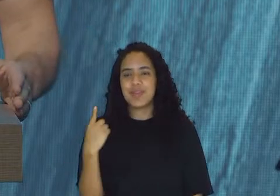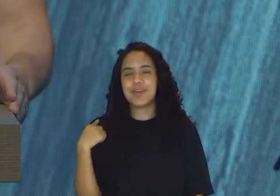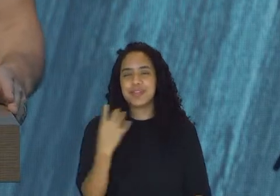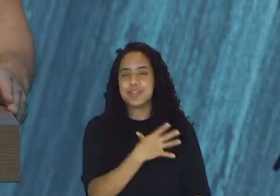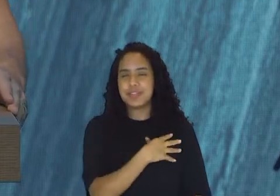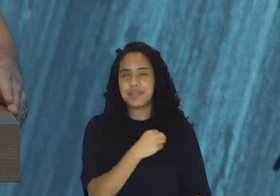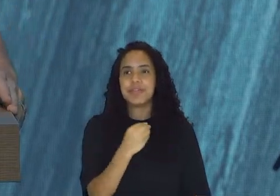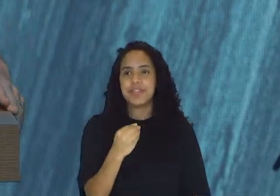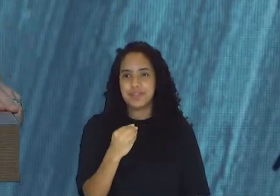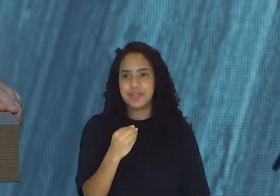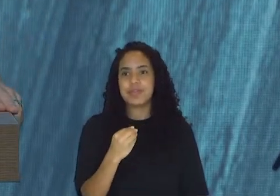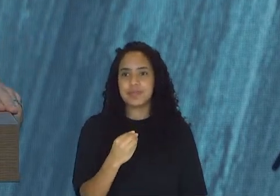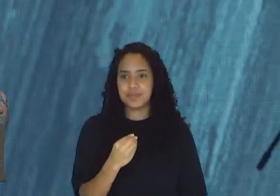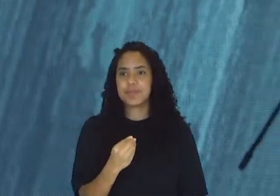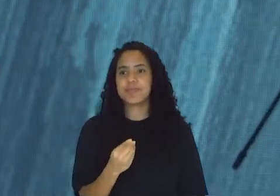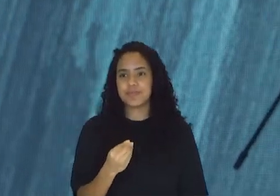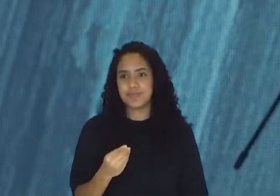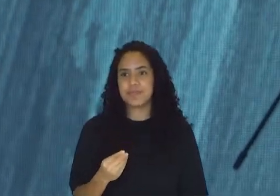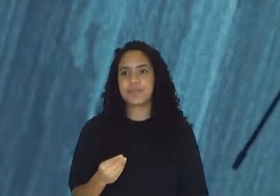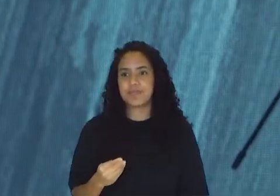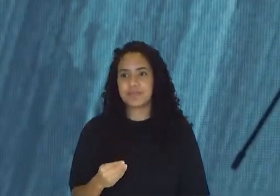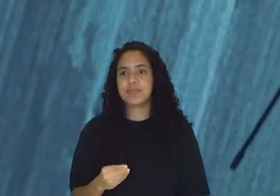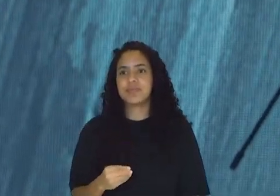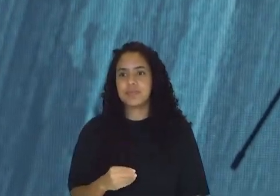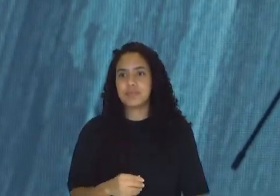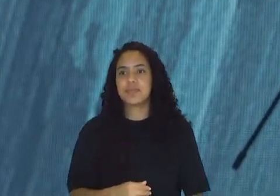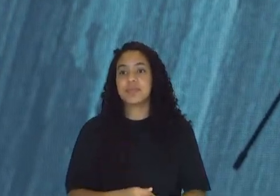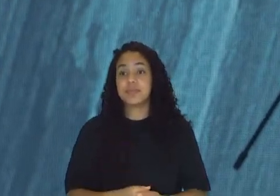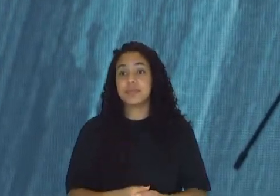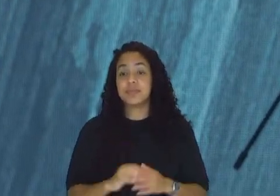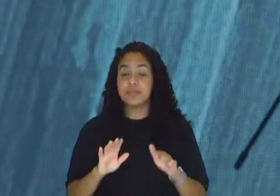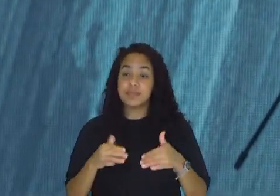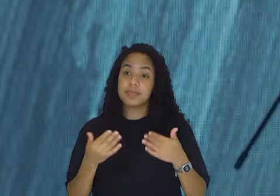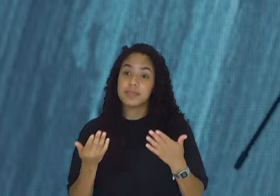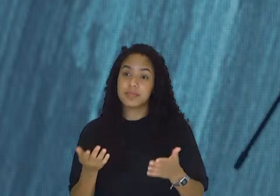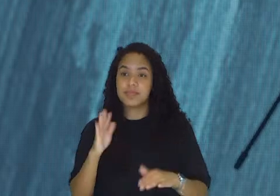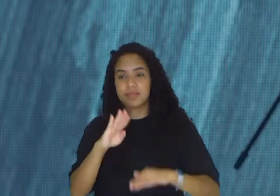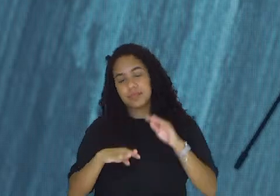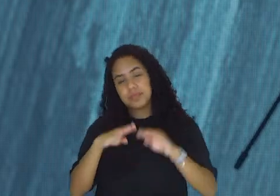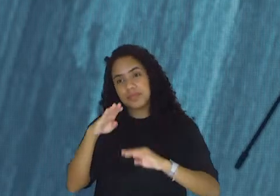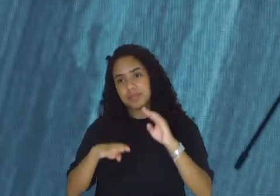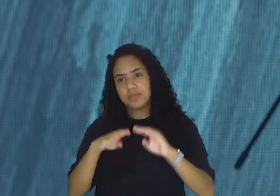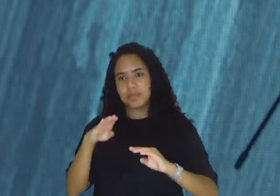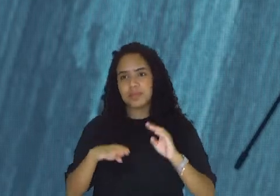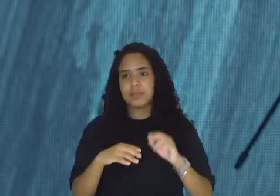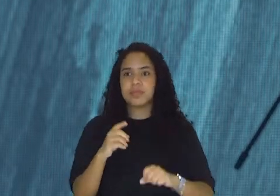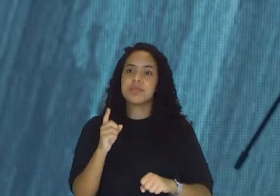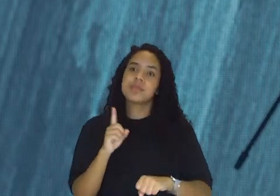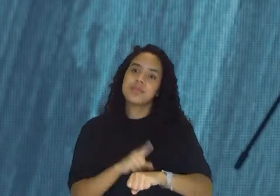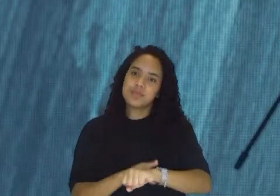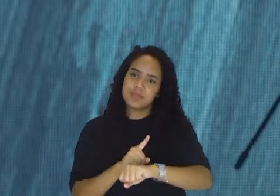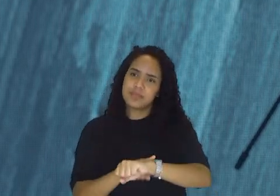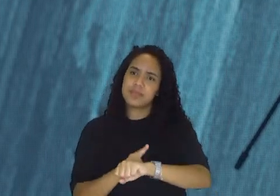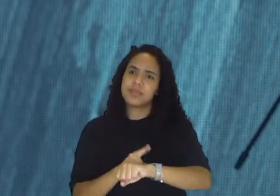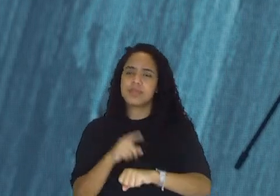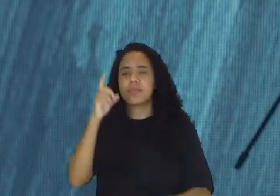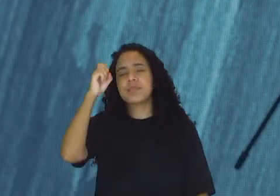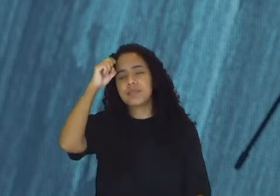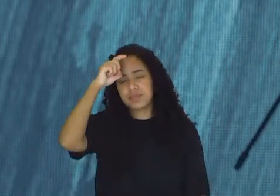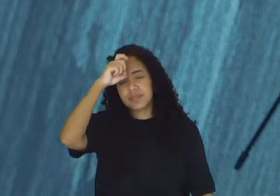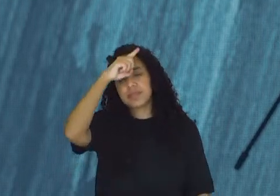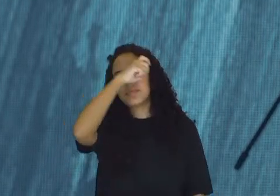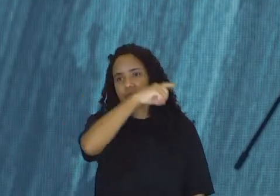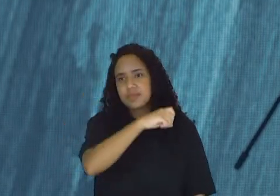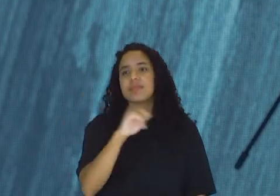chegada a alguns lugares que Deus prometeu, tem deserto. Mas durante o deserto, a nossa posição precisa